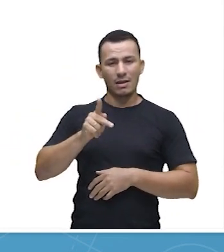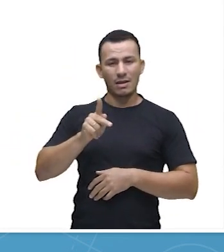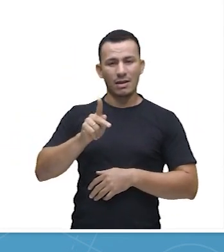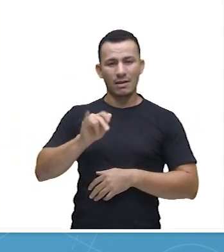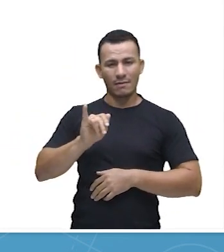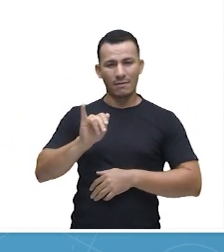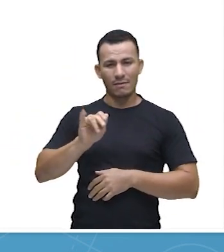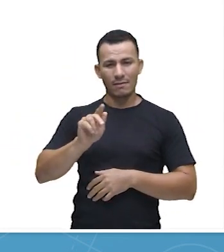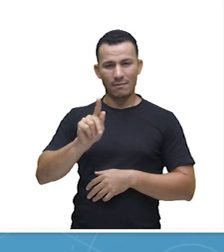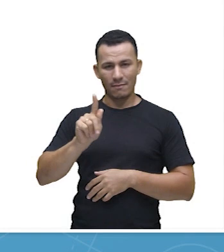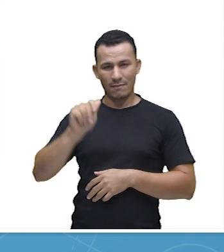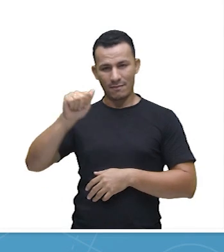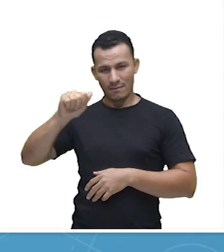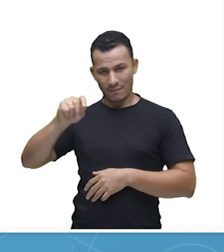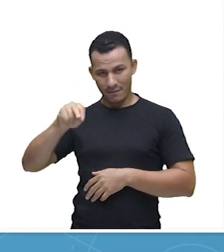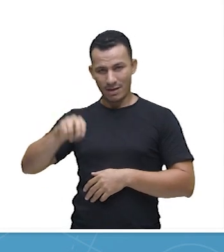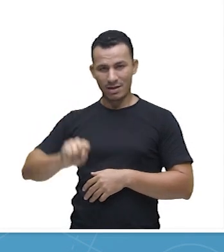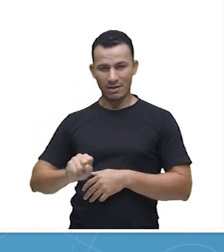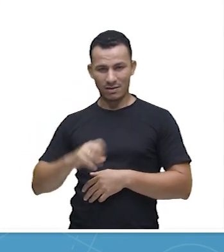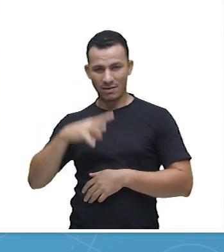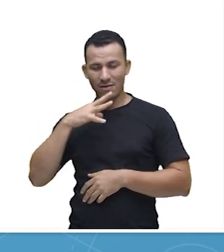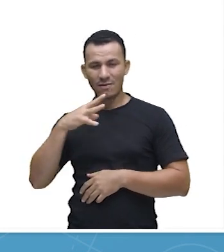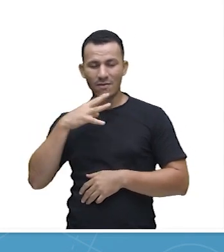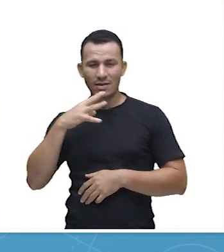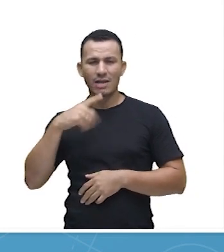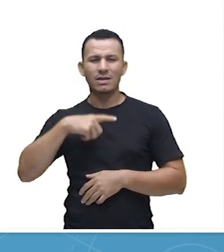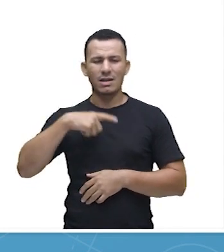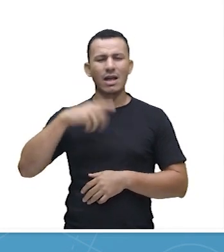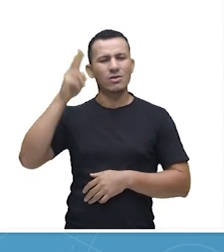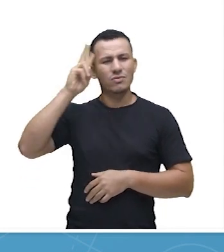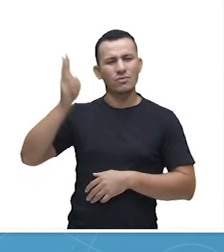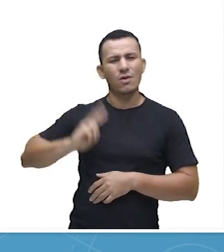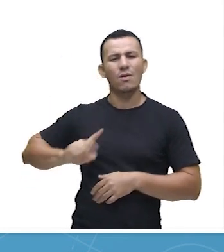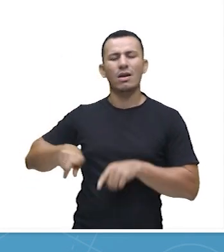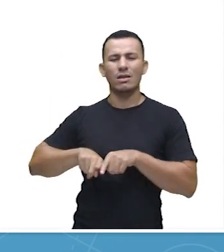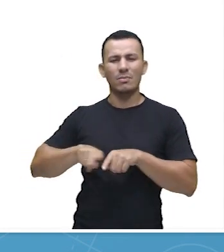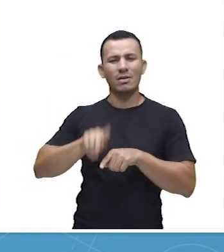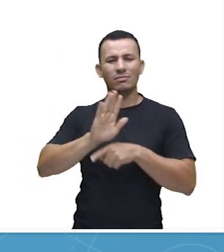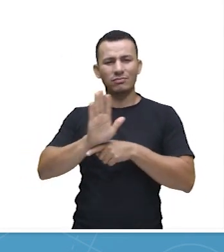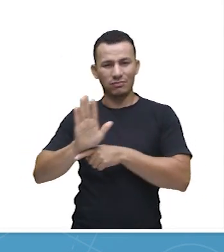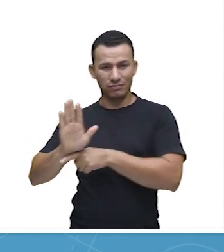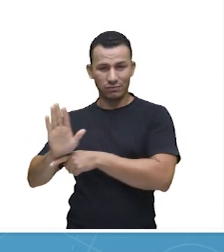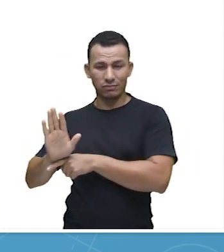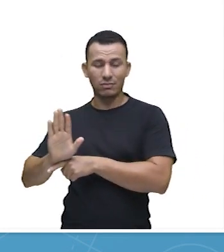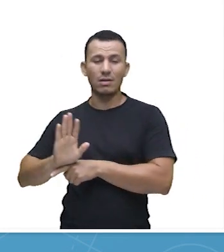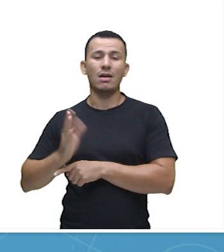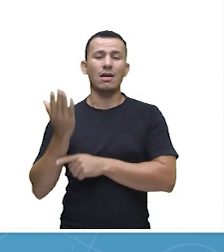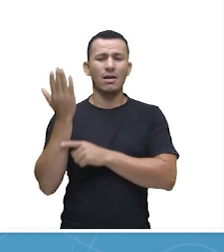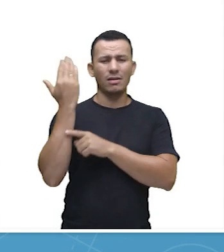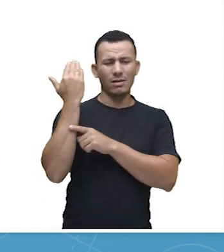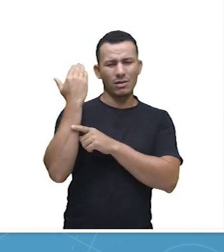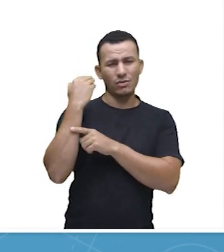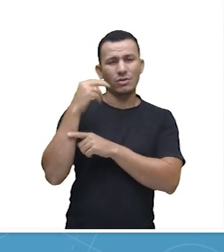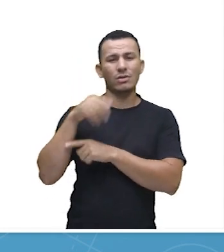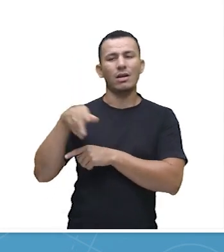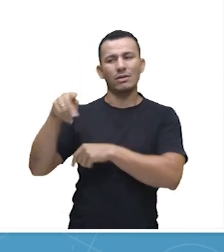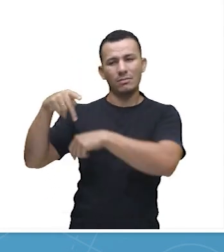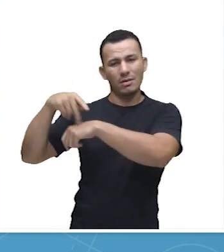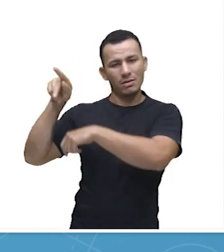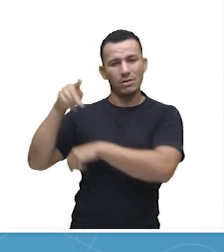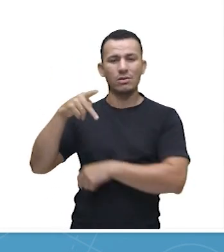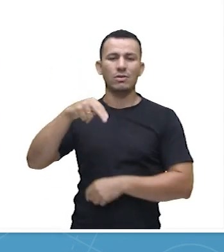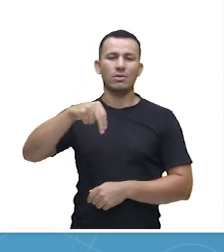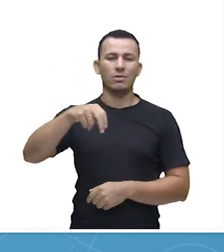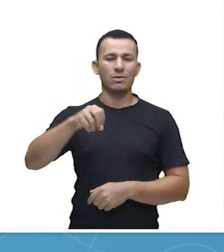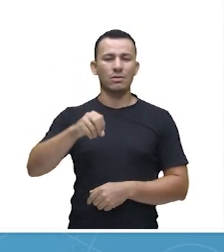seriado com vikings? Olha só, os vikings vão ser então esses povos primitivos dessa região aí da Noruega. Olha que interessante.